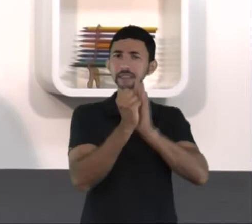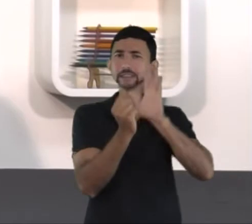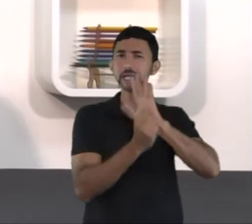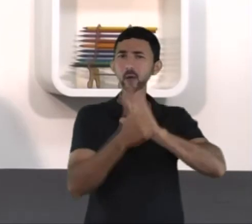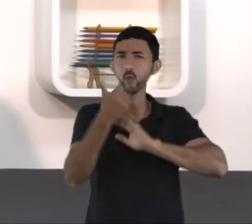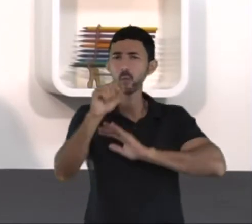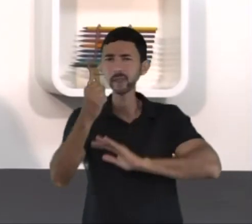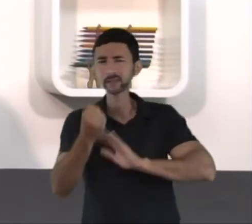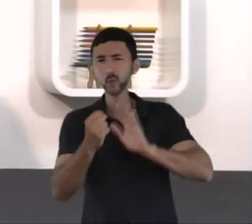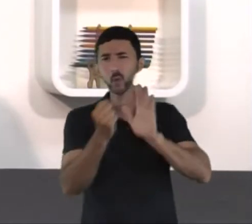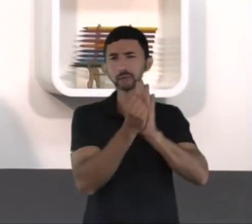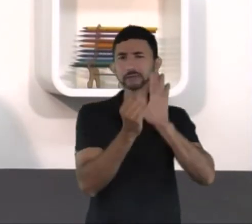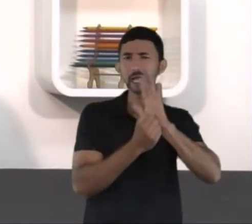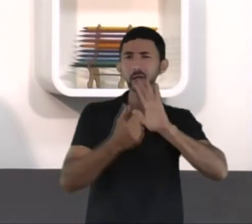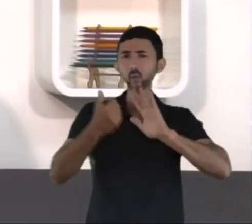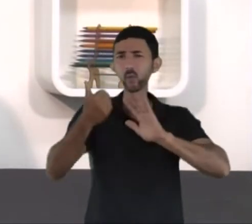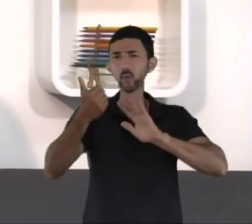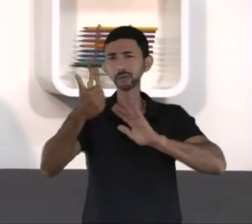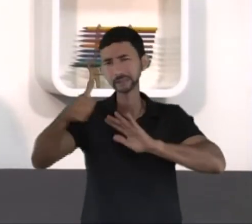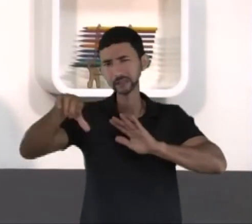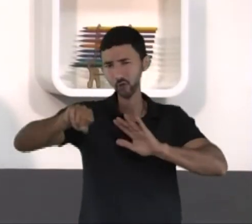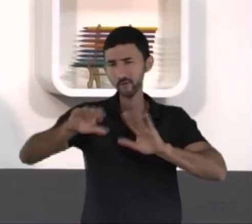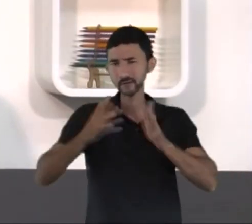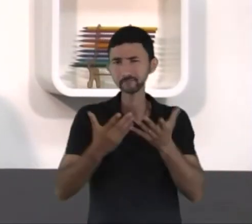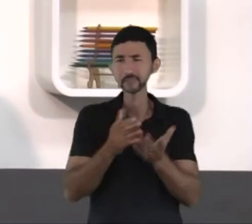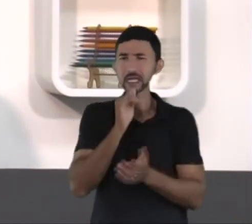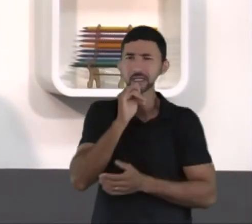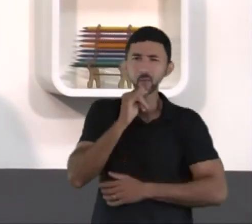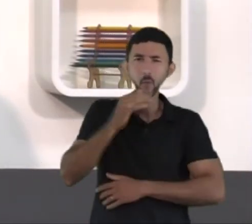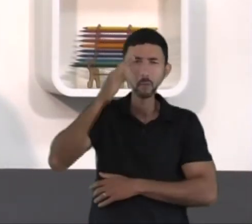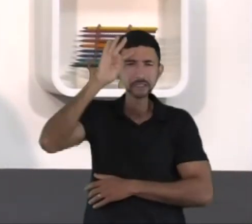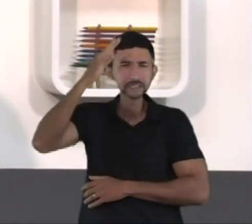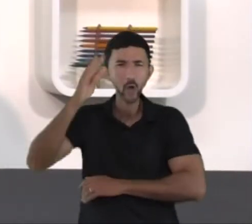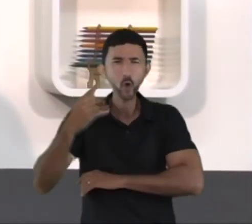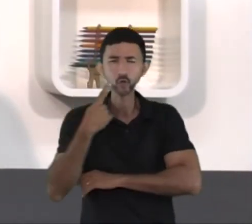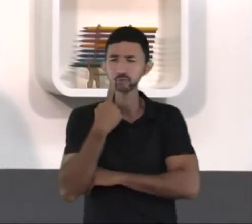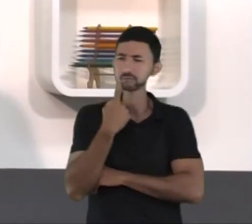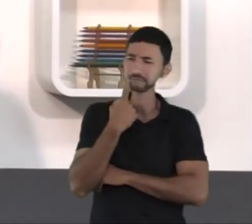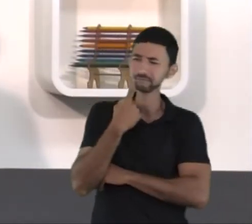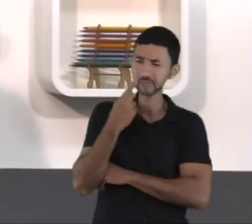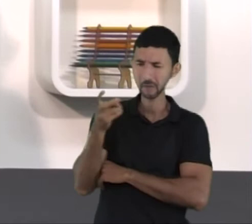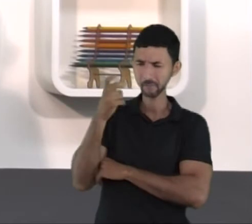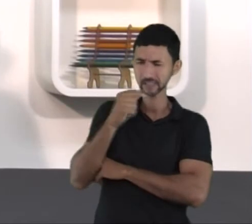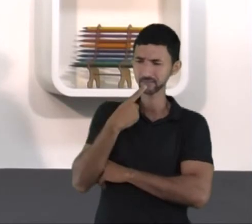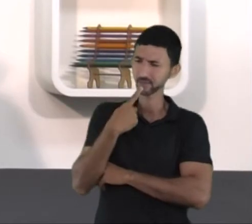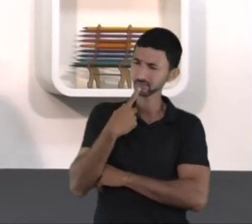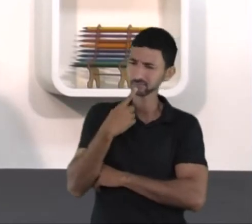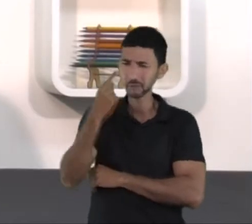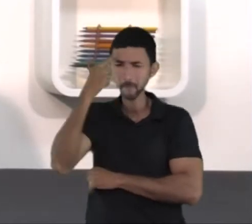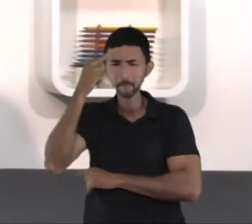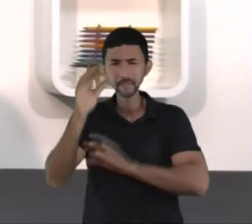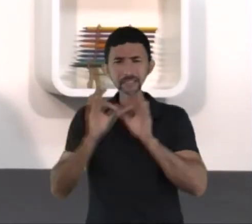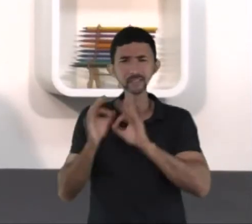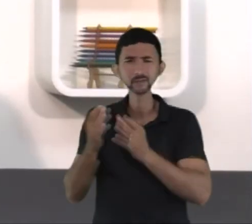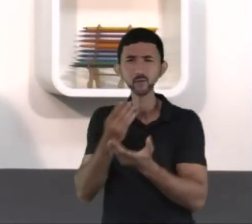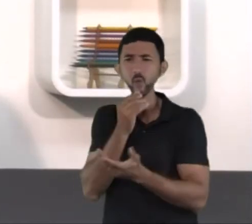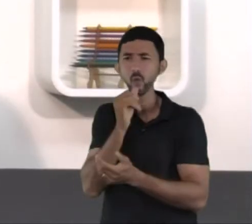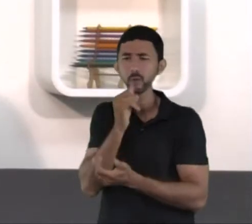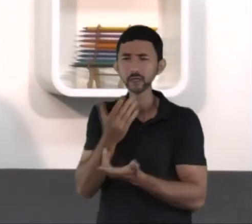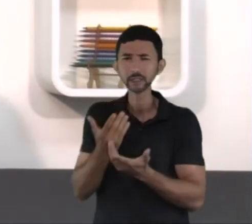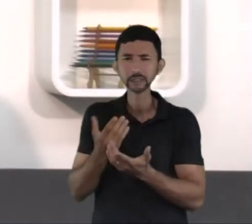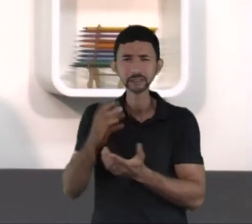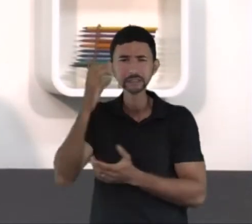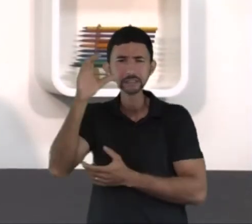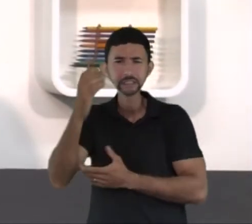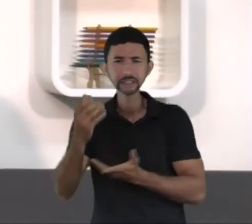XVIII, XIX, né? E alguns teóricos, vendo essa exploração, eles começaram a pensar alternativas, né? Alguns cientistas